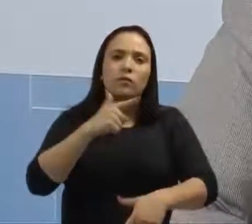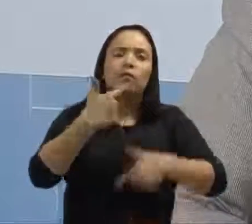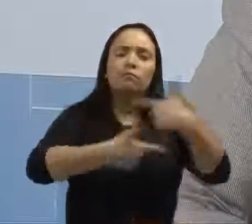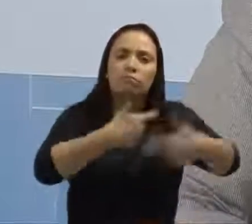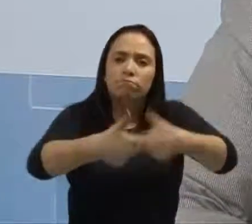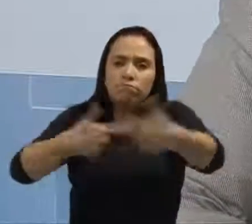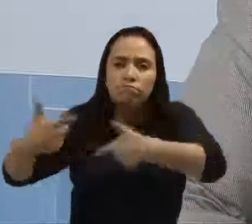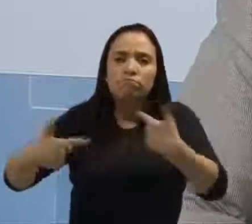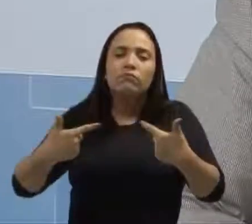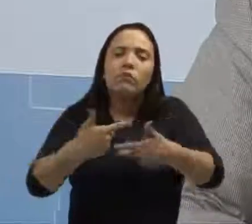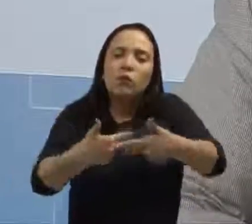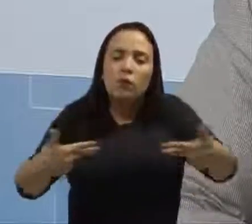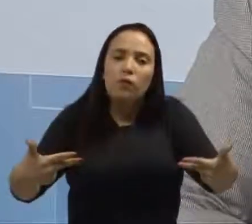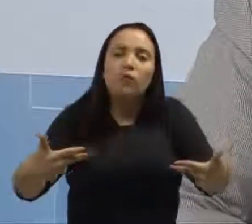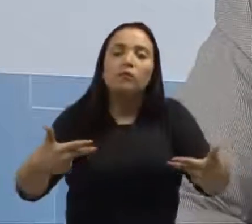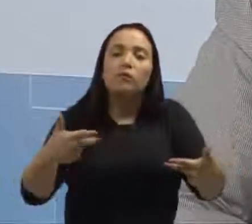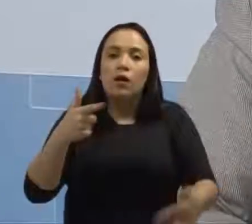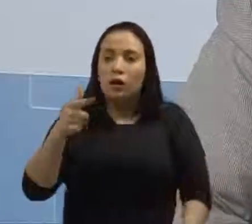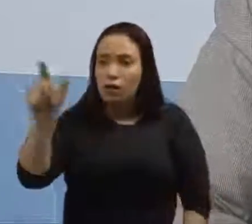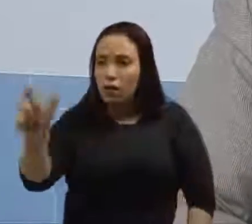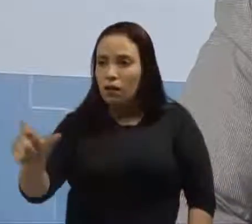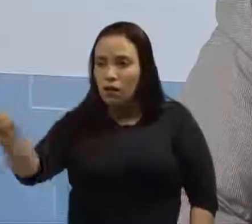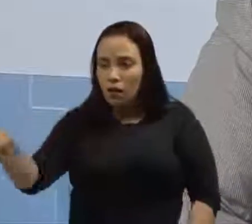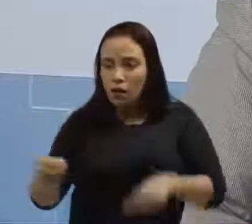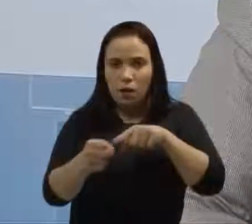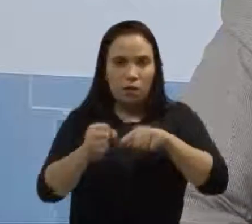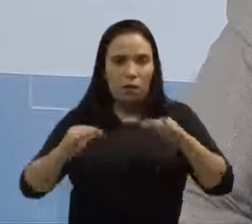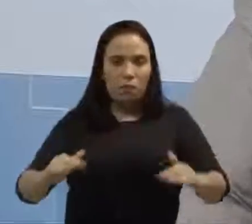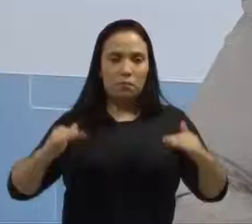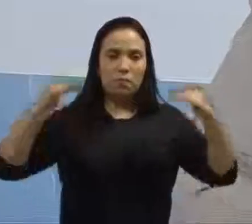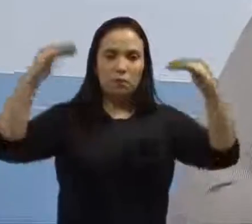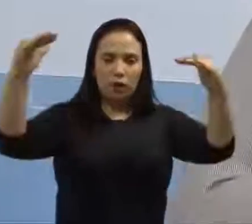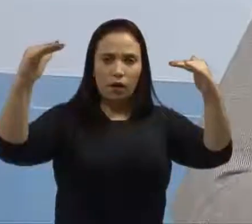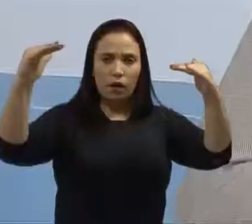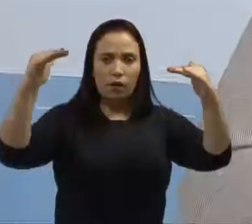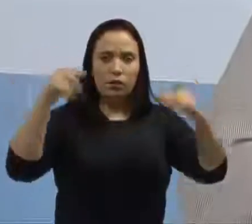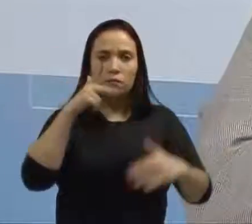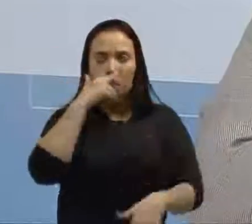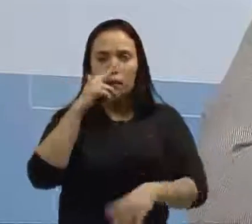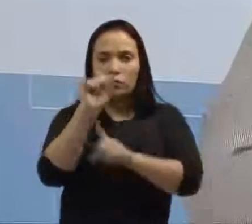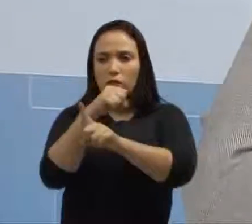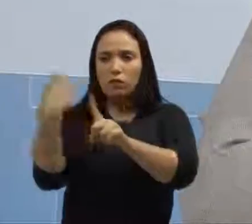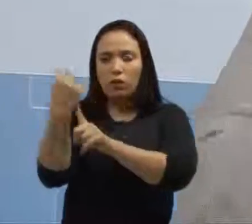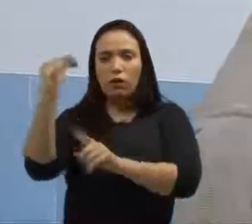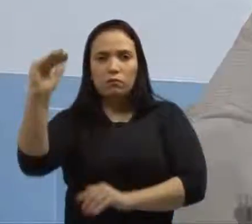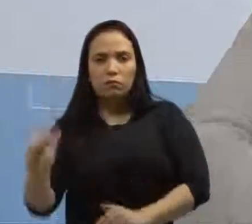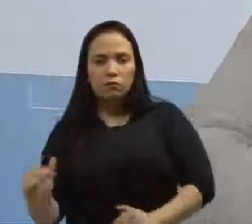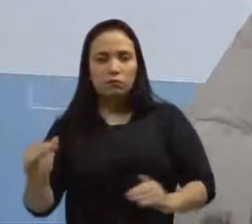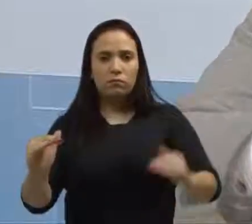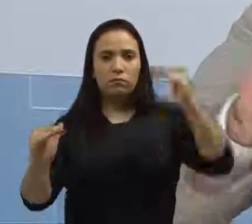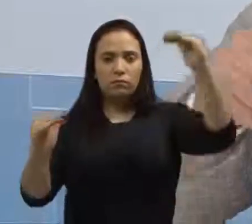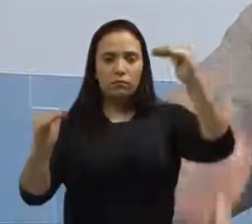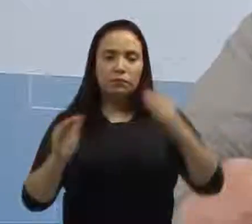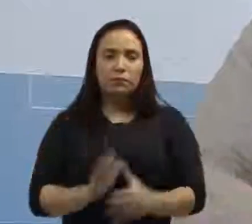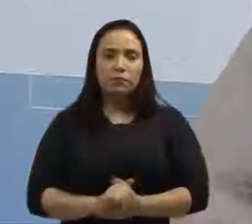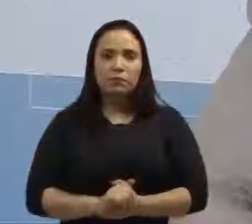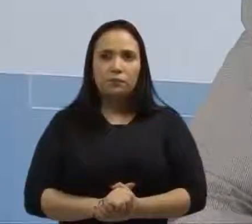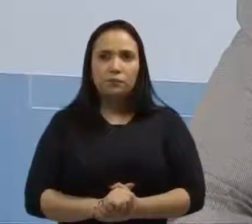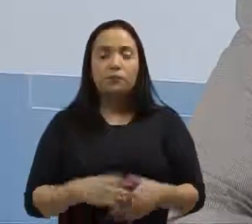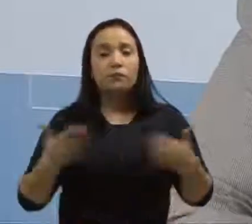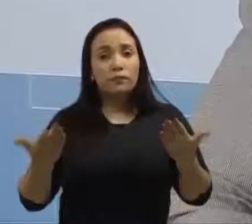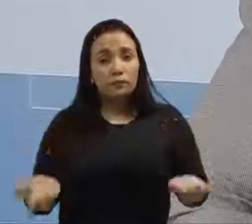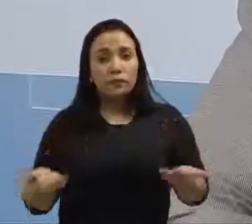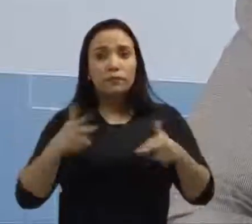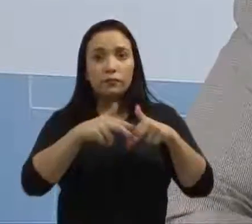redemocratização desse país. Então se coloca a figura de um homem acima da figura de 200 milhões de